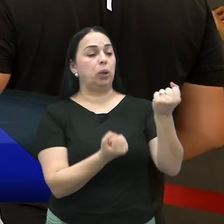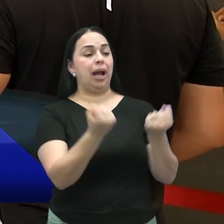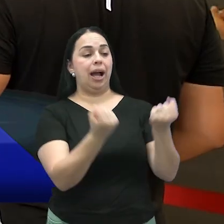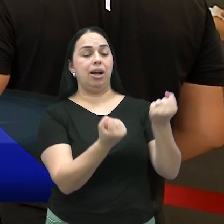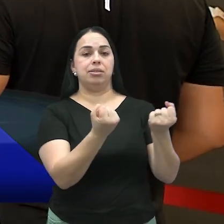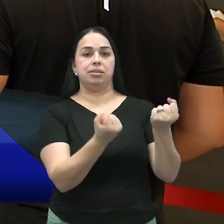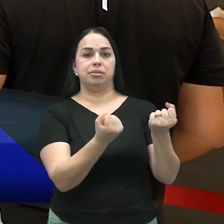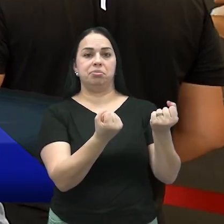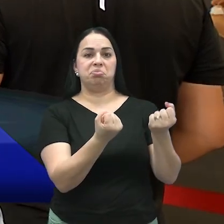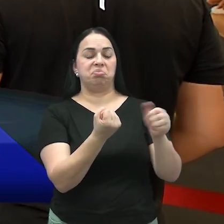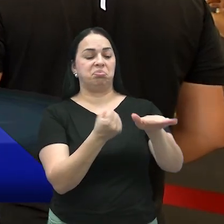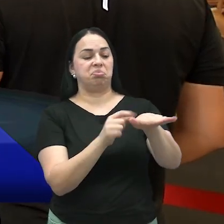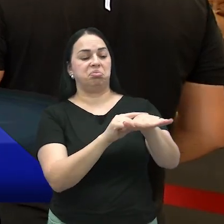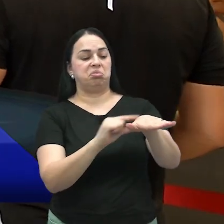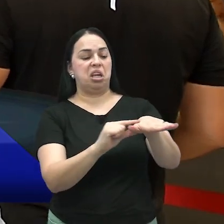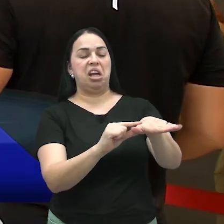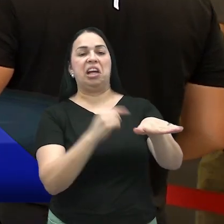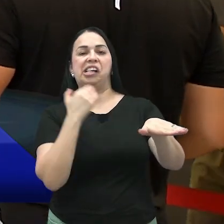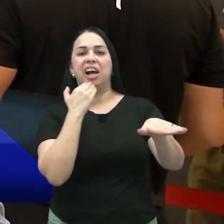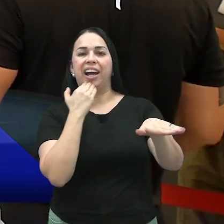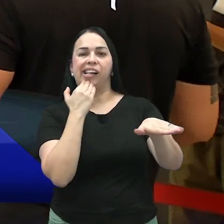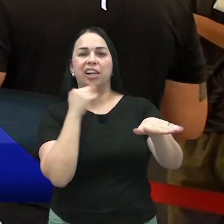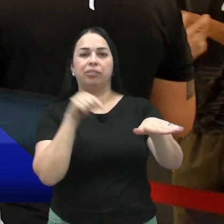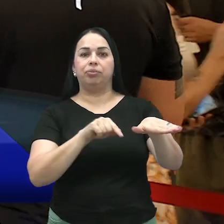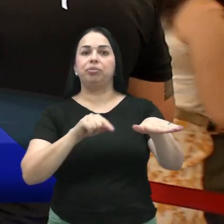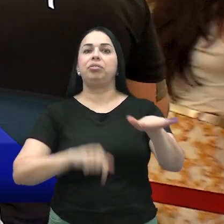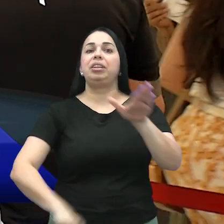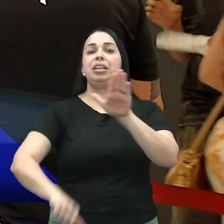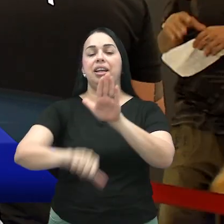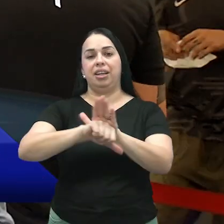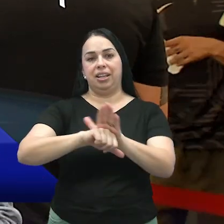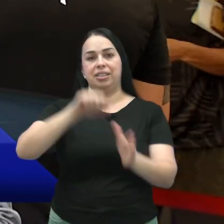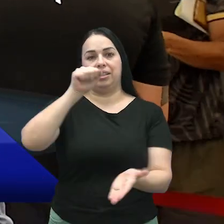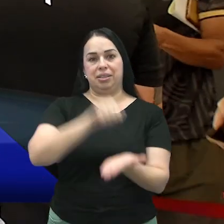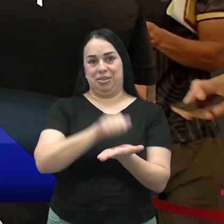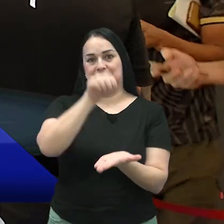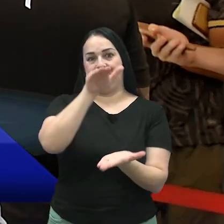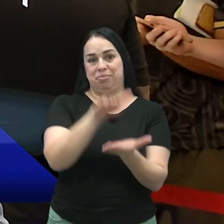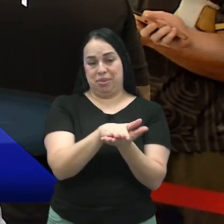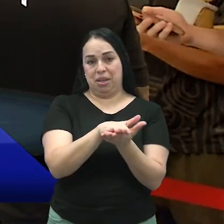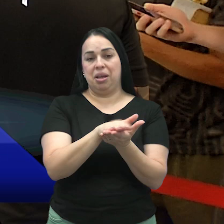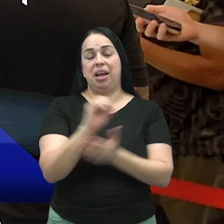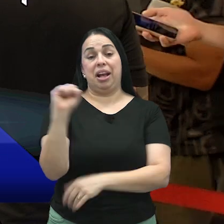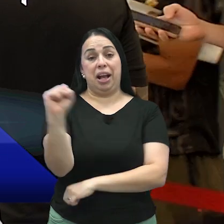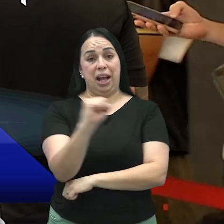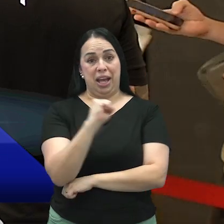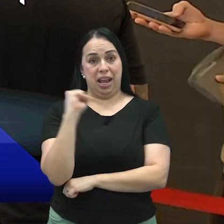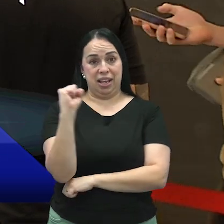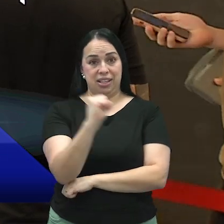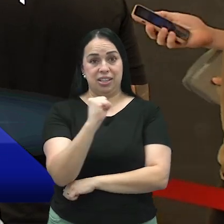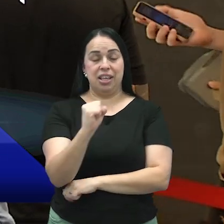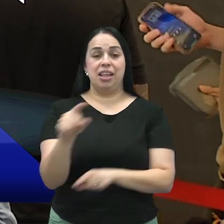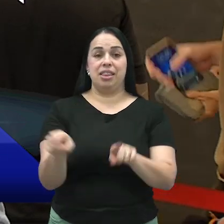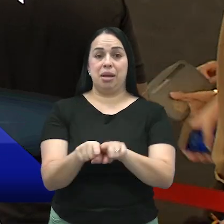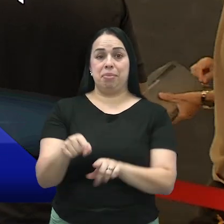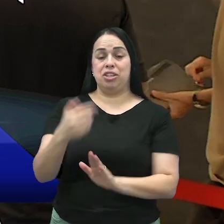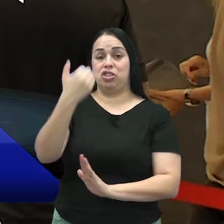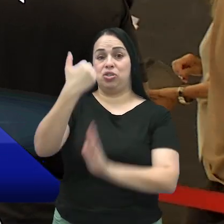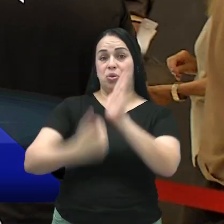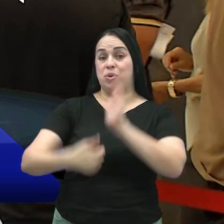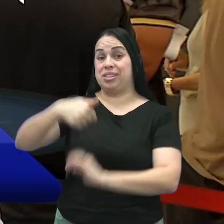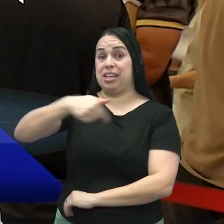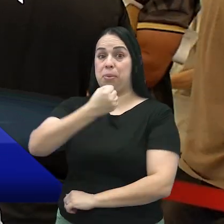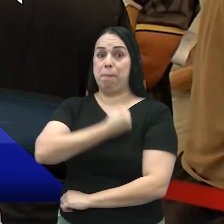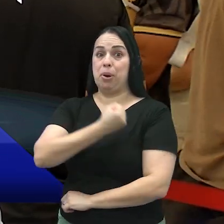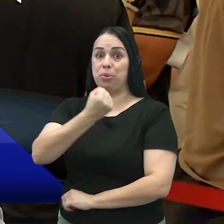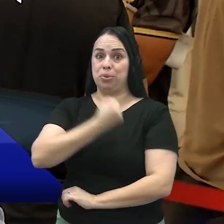veículo com placas em mau estado é considerado infração gravíssima de trânsito, além de 7 pontos